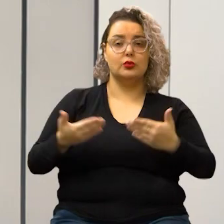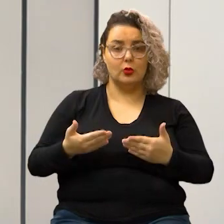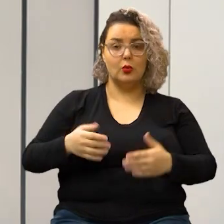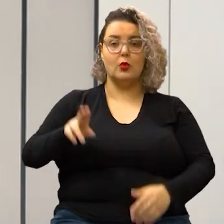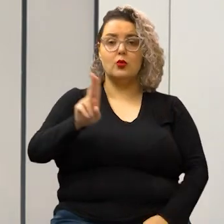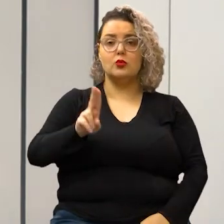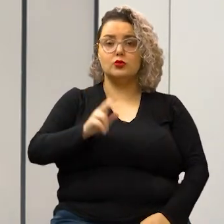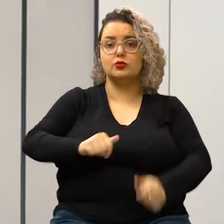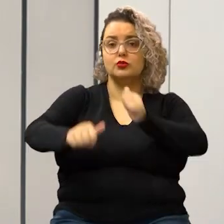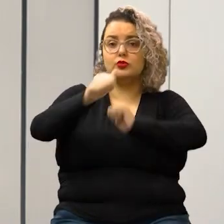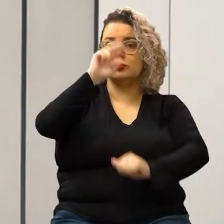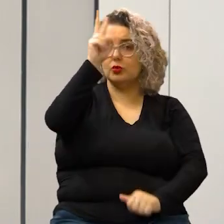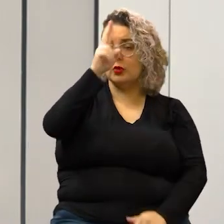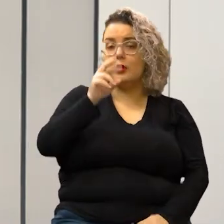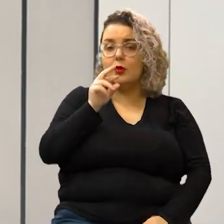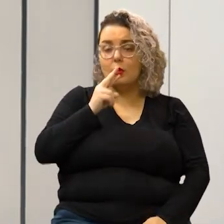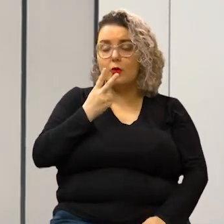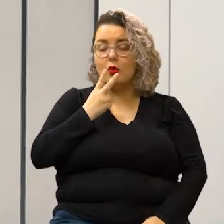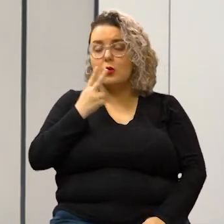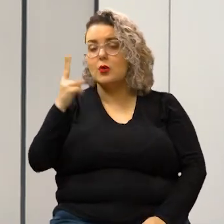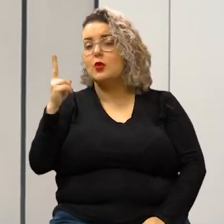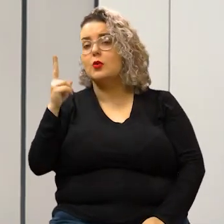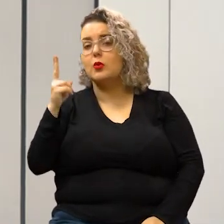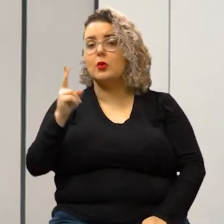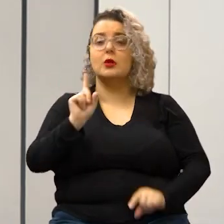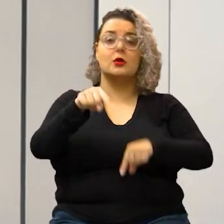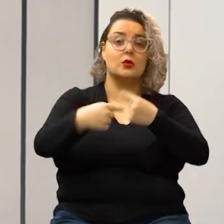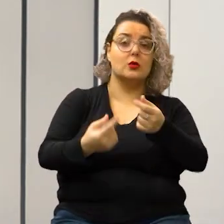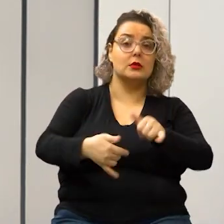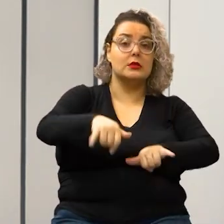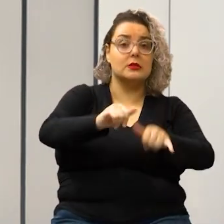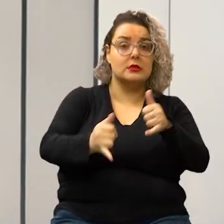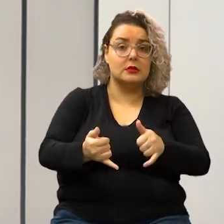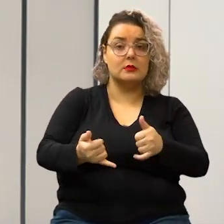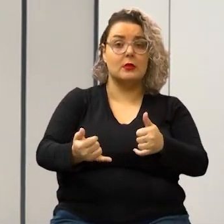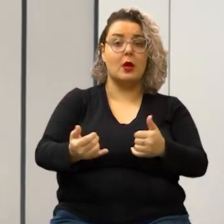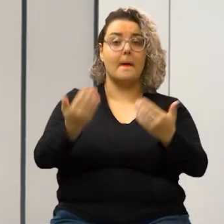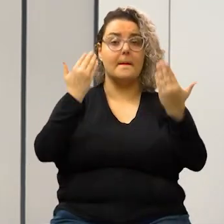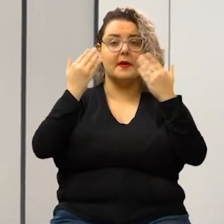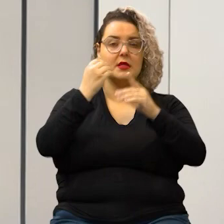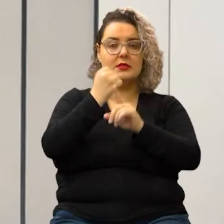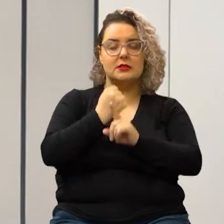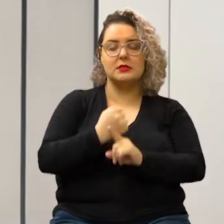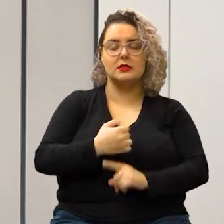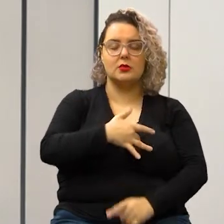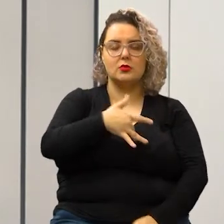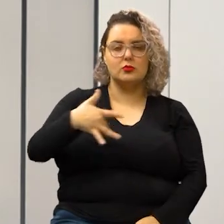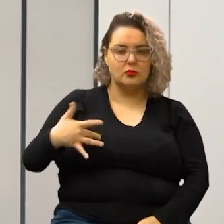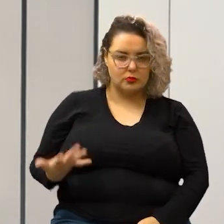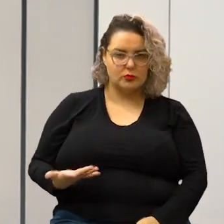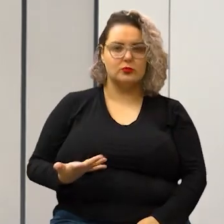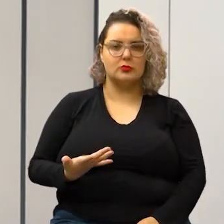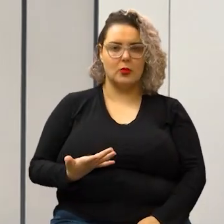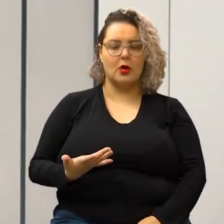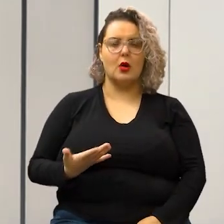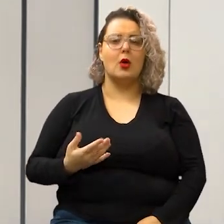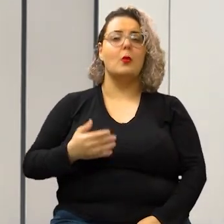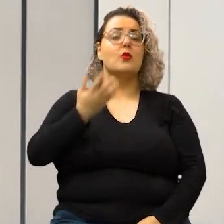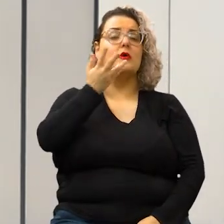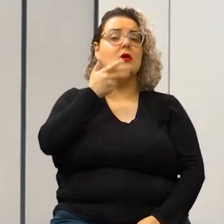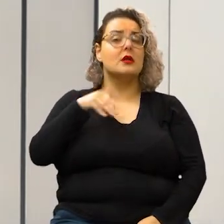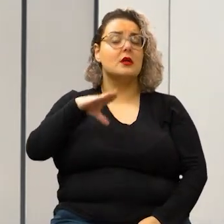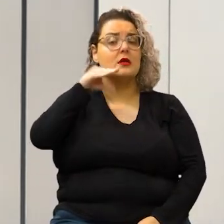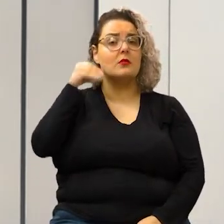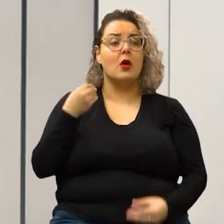álcool, tabaco e outras substâncias psicoativas por crianças e adolescentes. Como lidar? Quais são